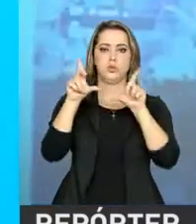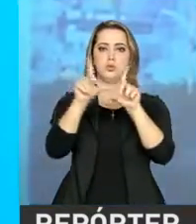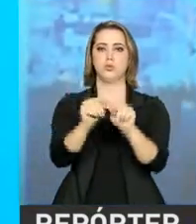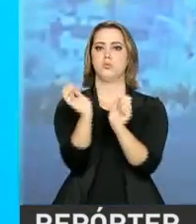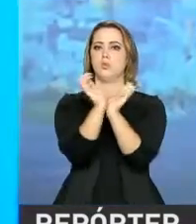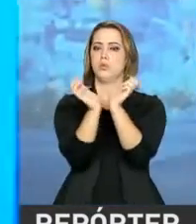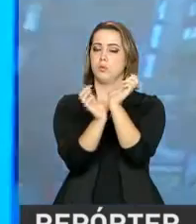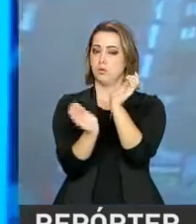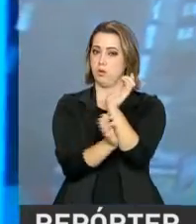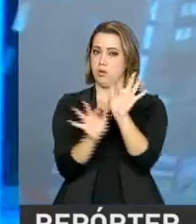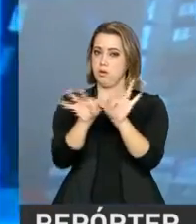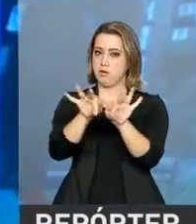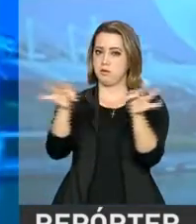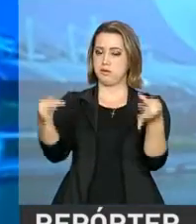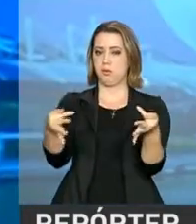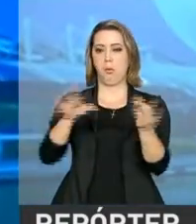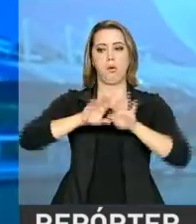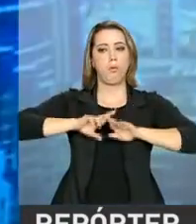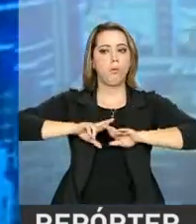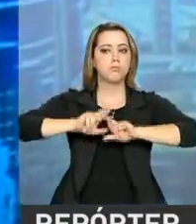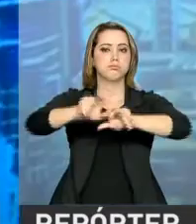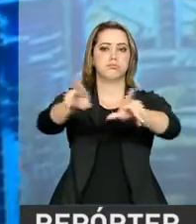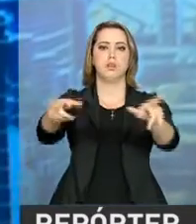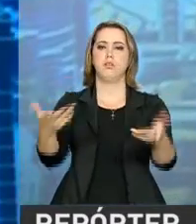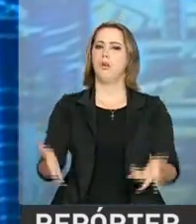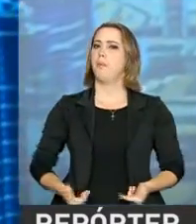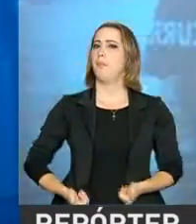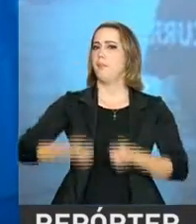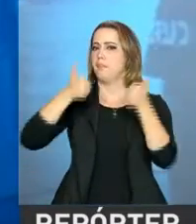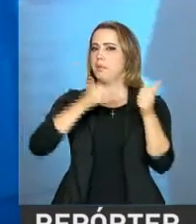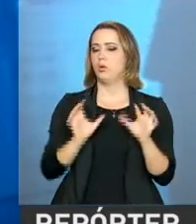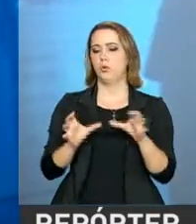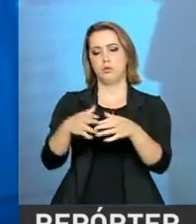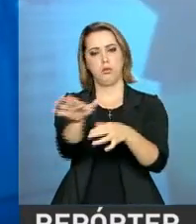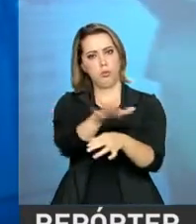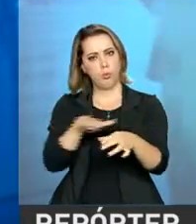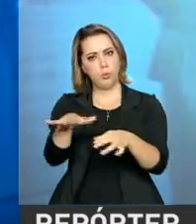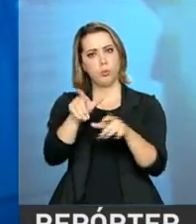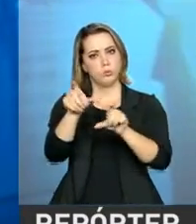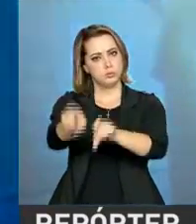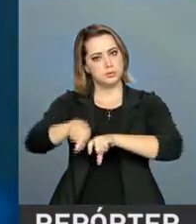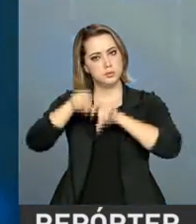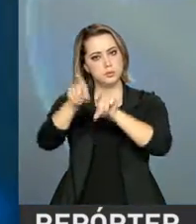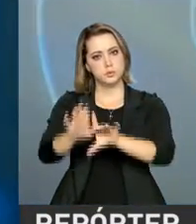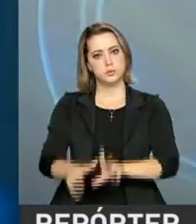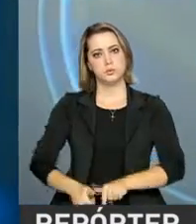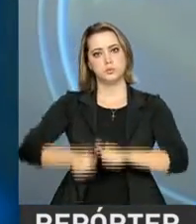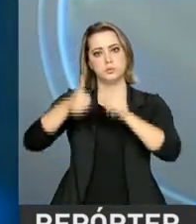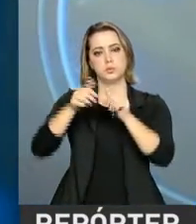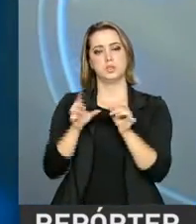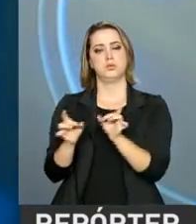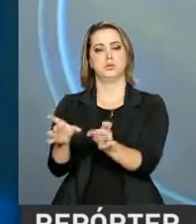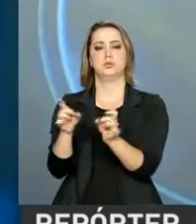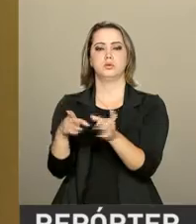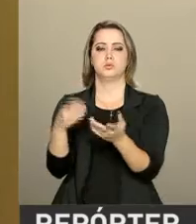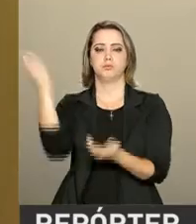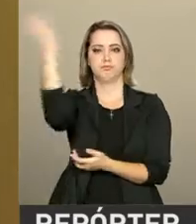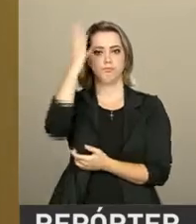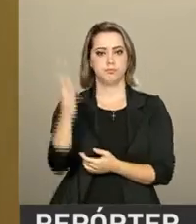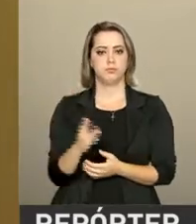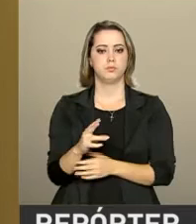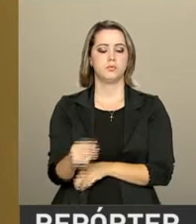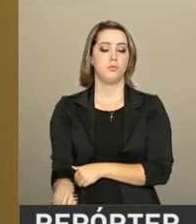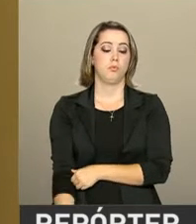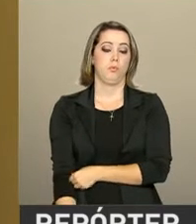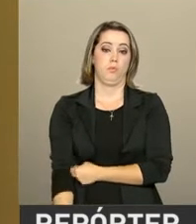para simplificar processos e dar mais agilidade ao setor e assim aumentar a competitividade do agronegócio brasileiro logo